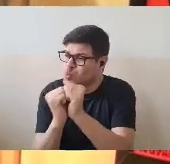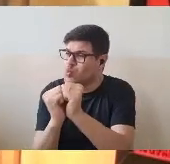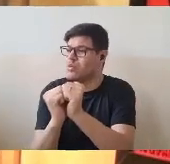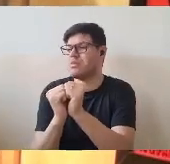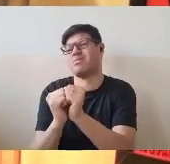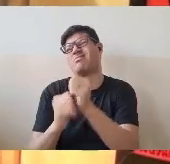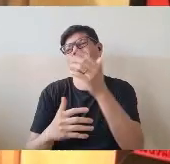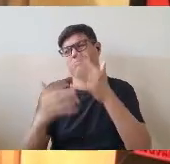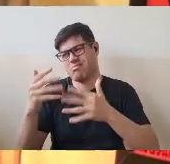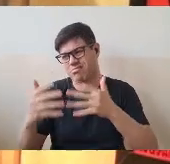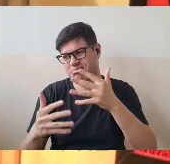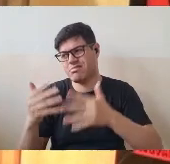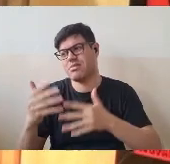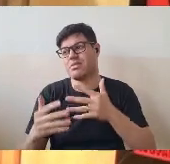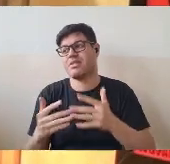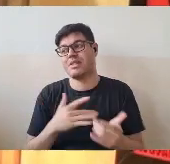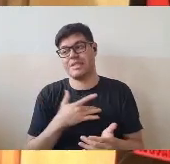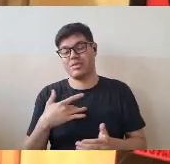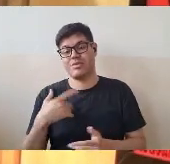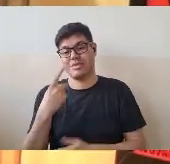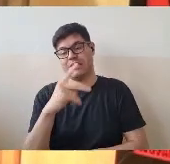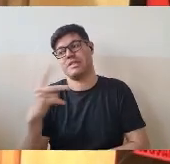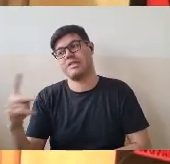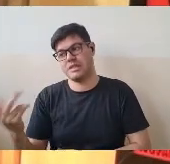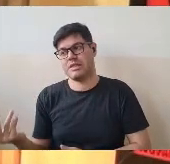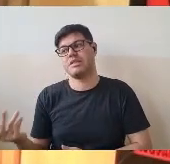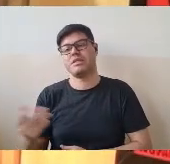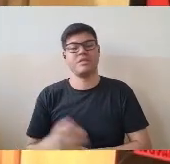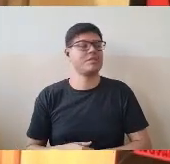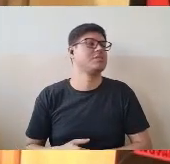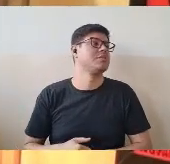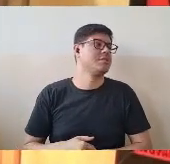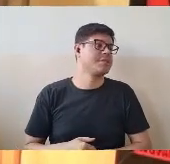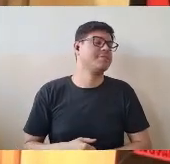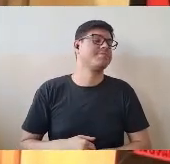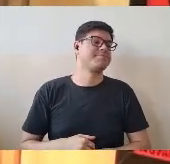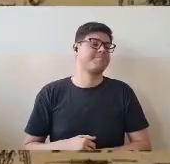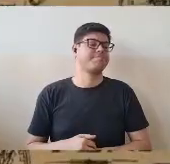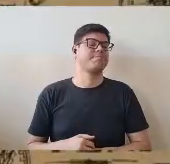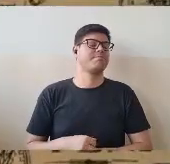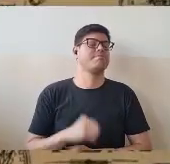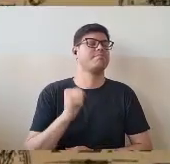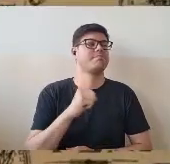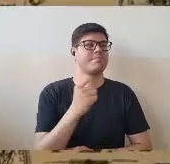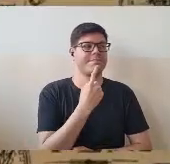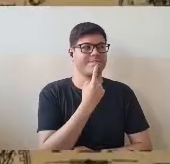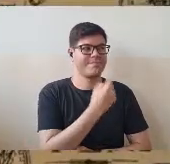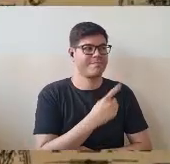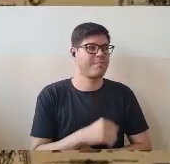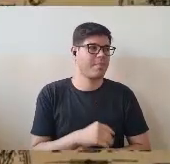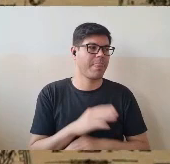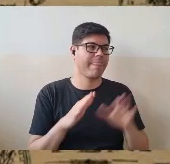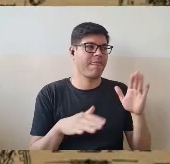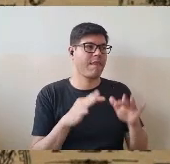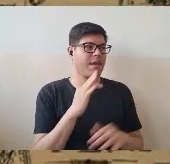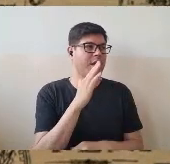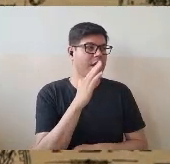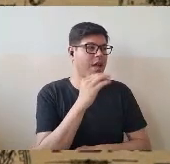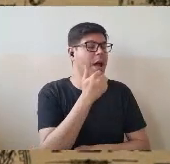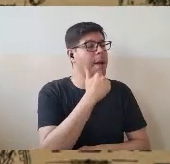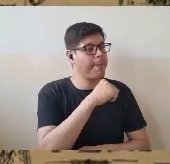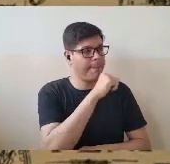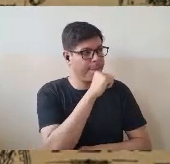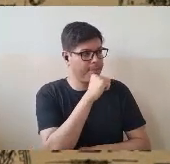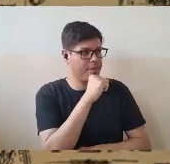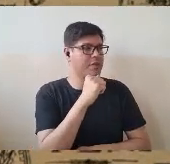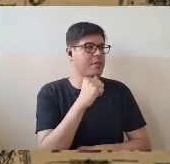mexendo com a saúde da pessoa, não é isso? Sim. Eu vou falar para você, tá? A mãe que me assiste, ela